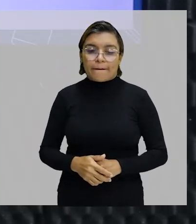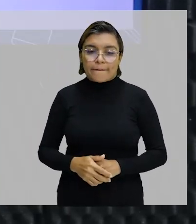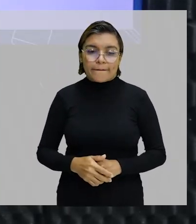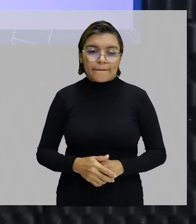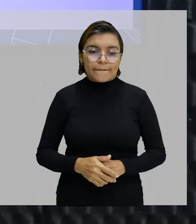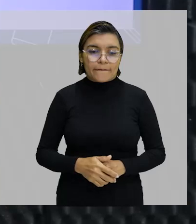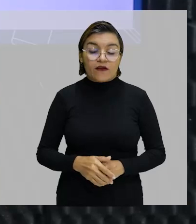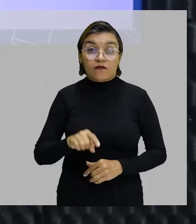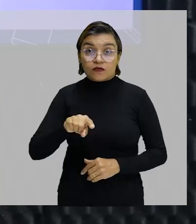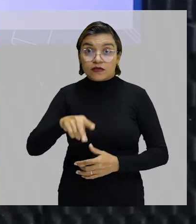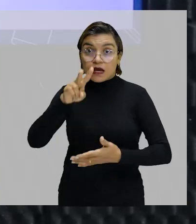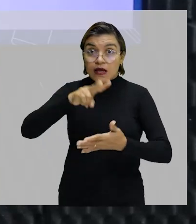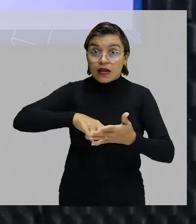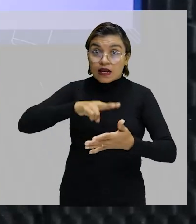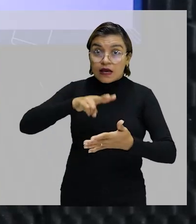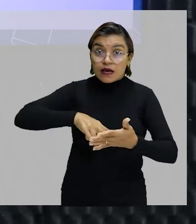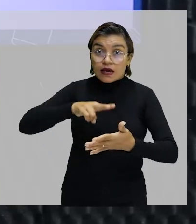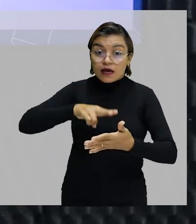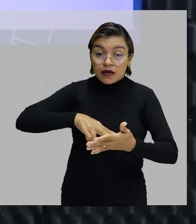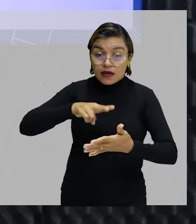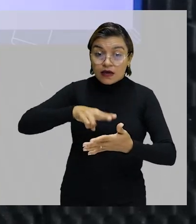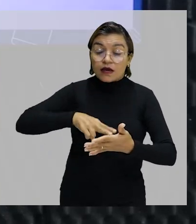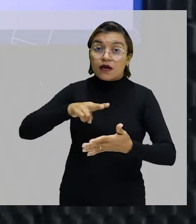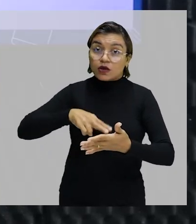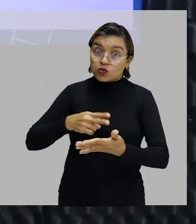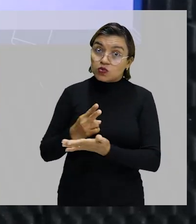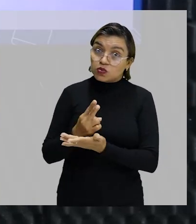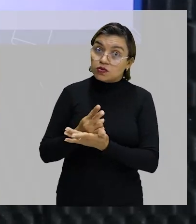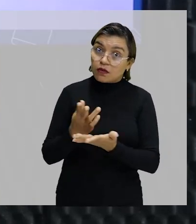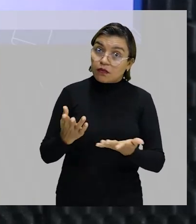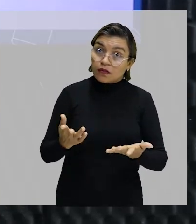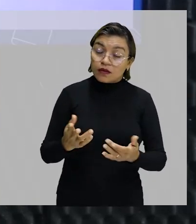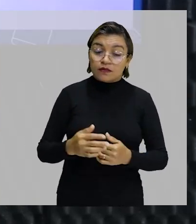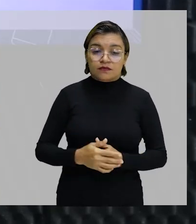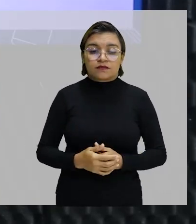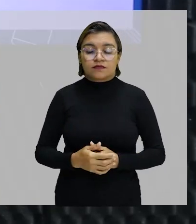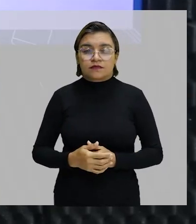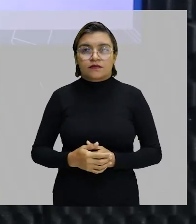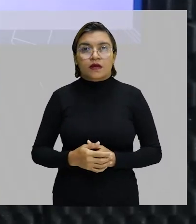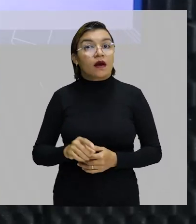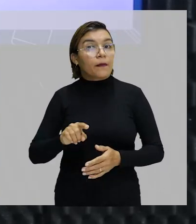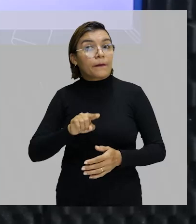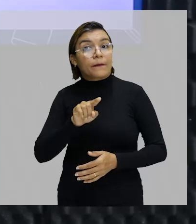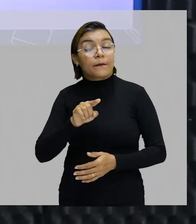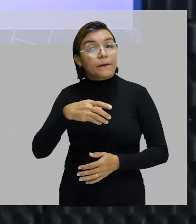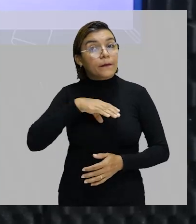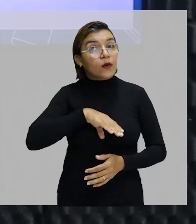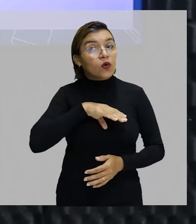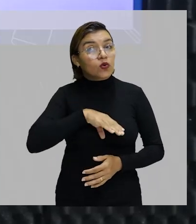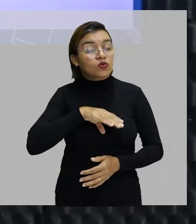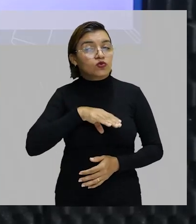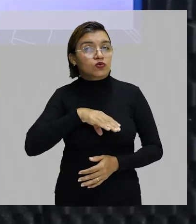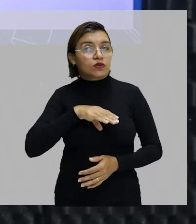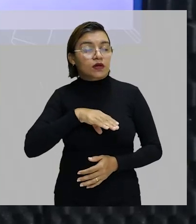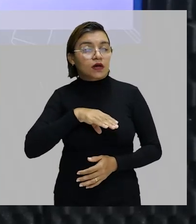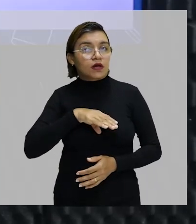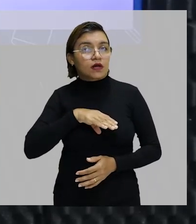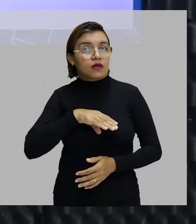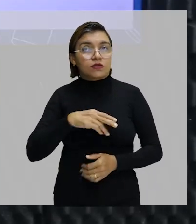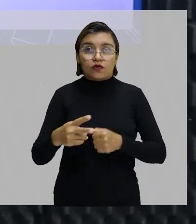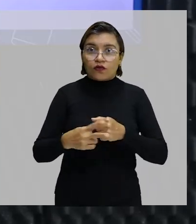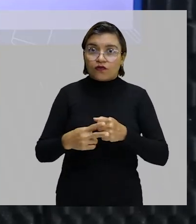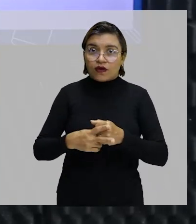Você está lendo ultimamente? Fazendo a pergunta. Em português, a gente não tem o hábito de colocar o verbo primeiro.